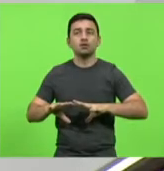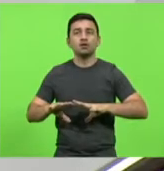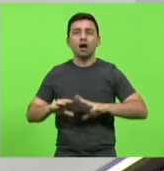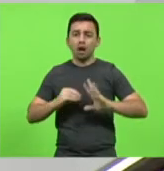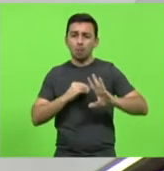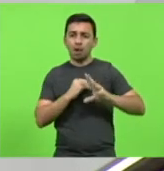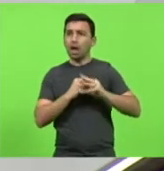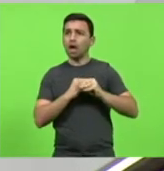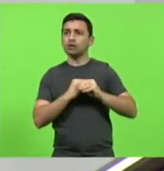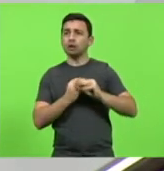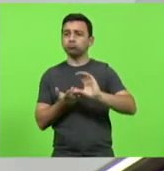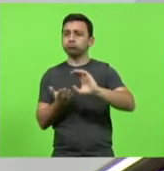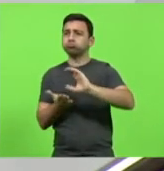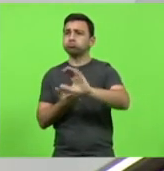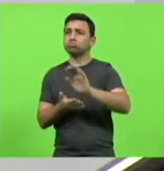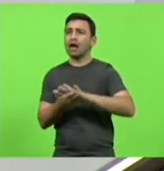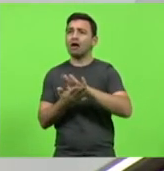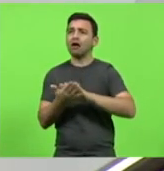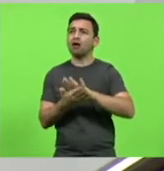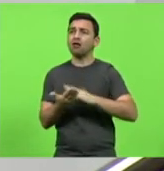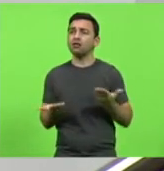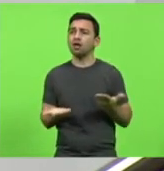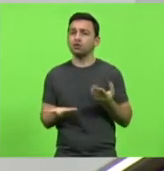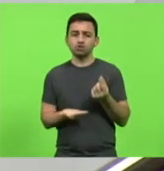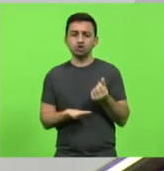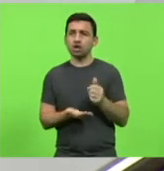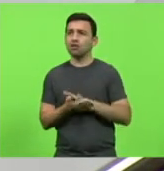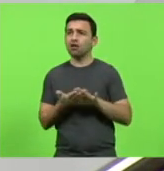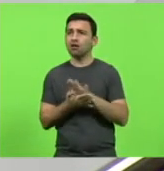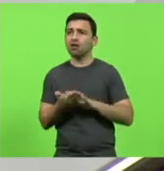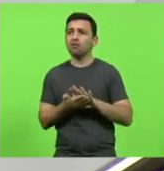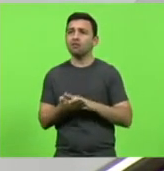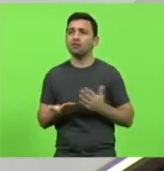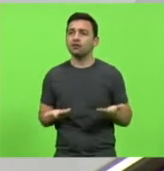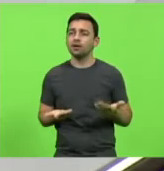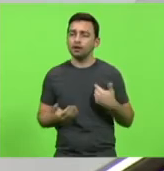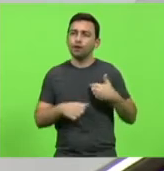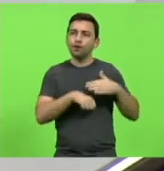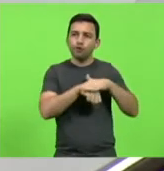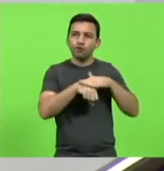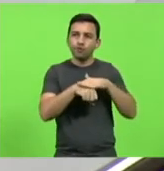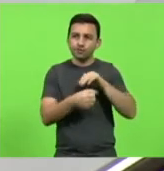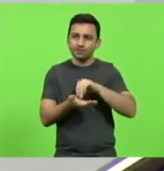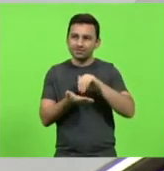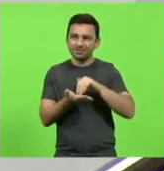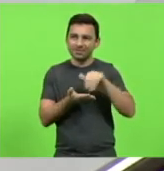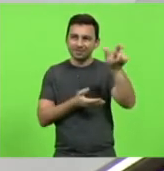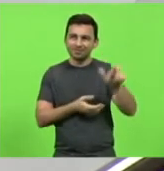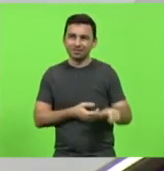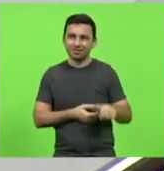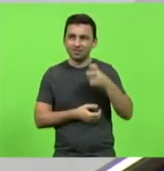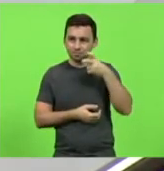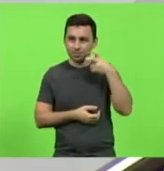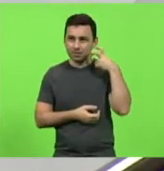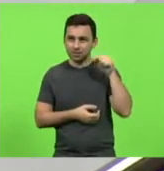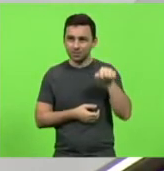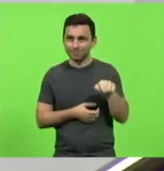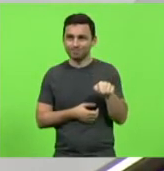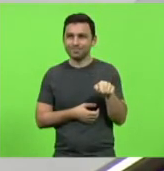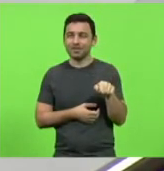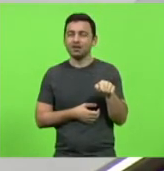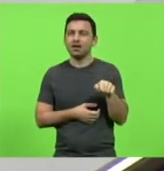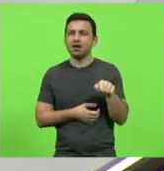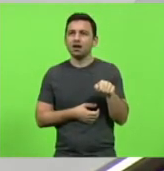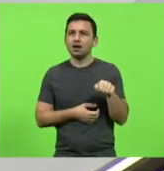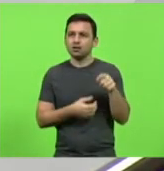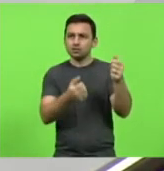não foram aplicadas. O recurso não foi aplicado. E aí, conversando com o secretário, deputado Vampiro, ele nos passa